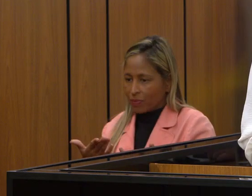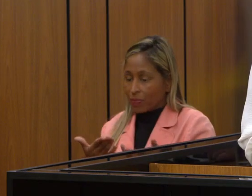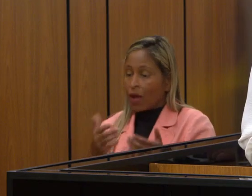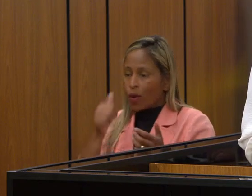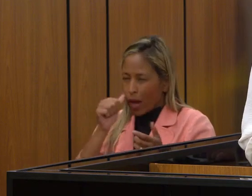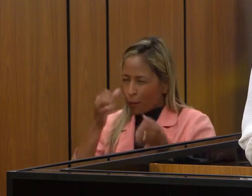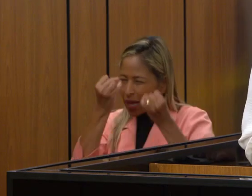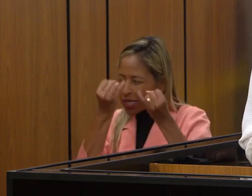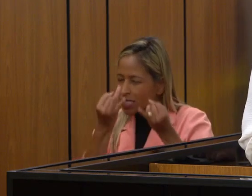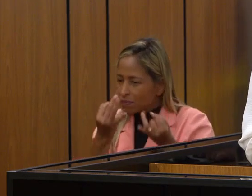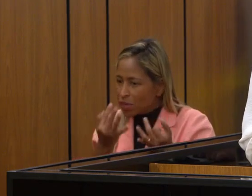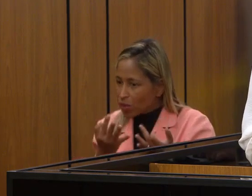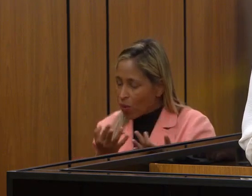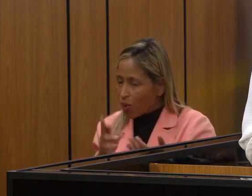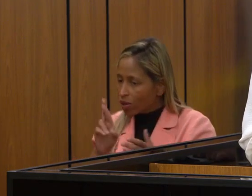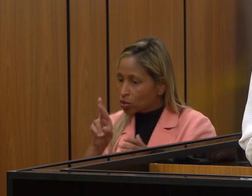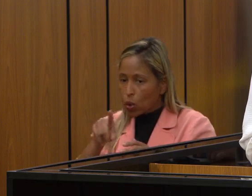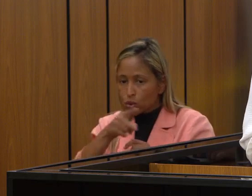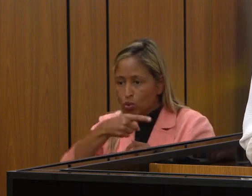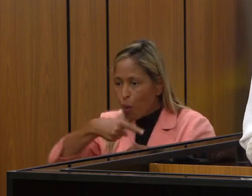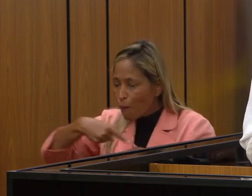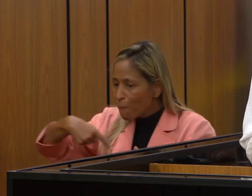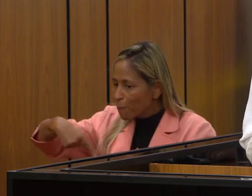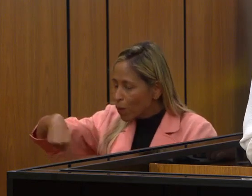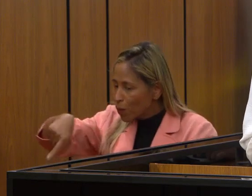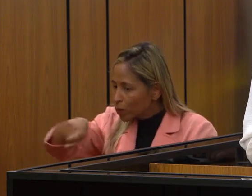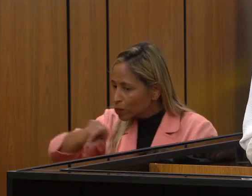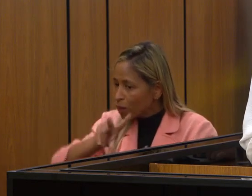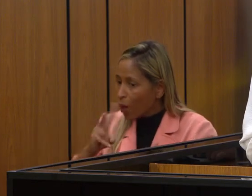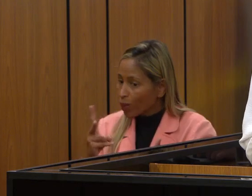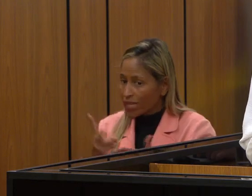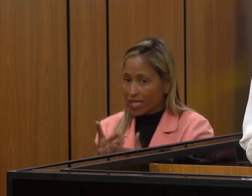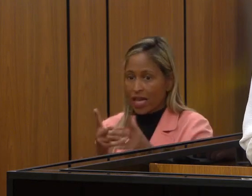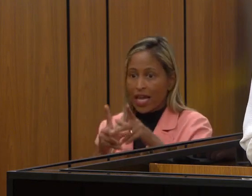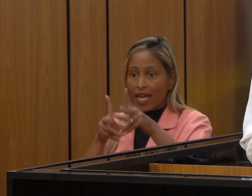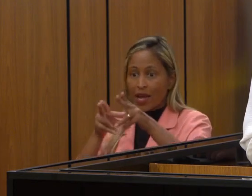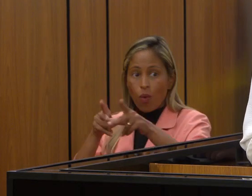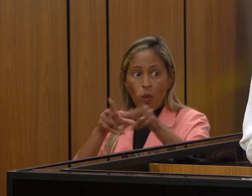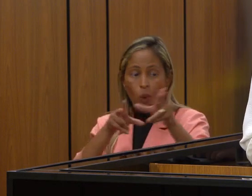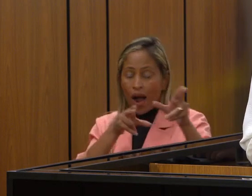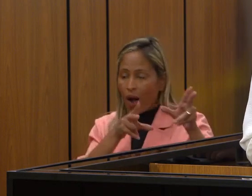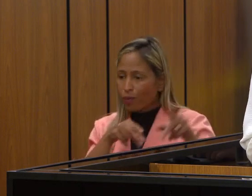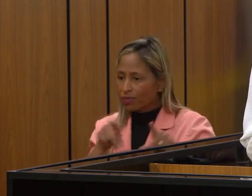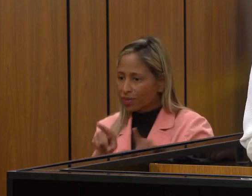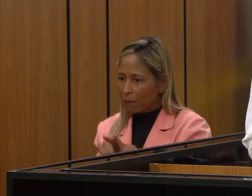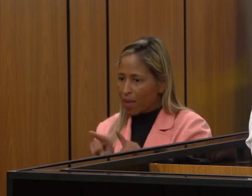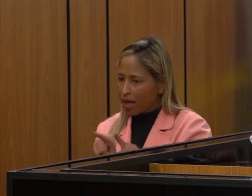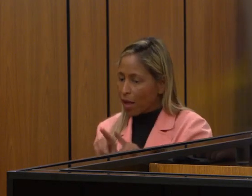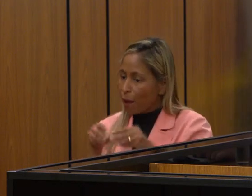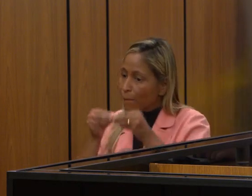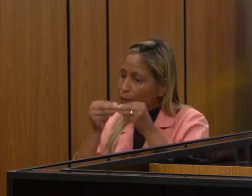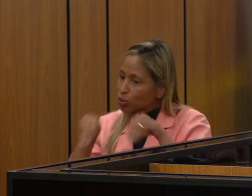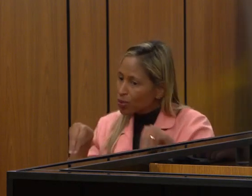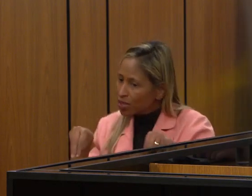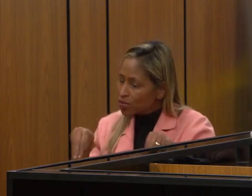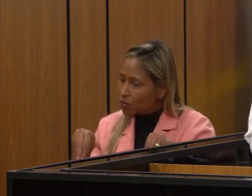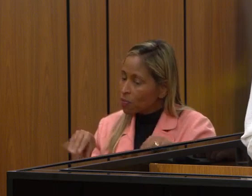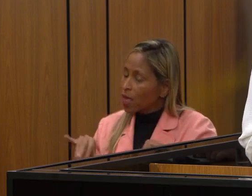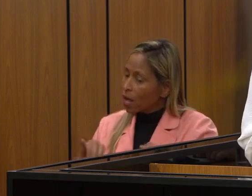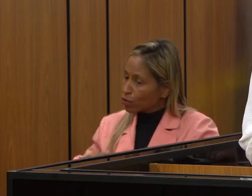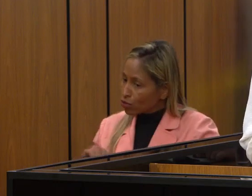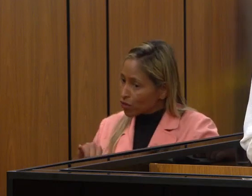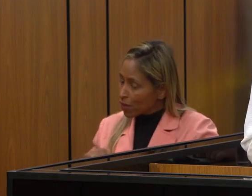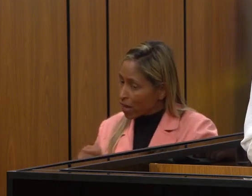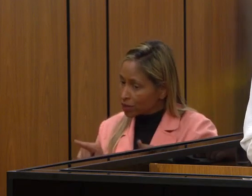contou aqui é mais um relato de todos os que estão aqui que passaram por isso eu hoje estou sofrendo